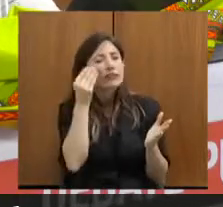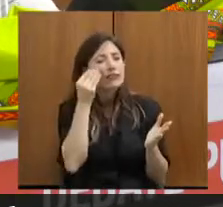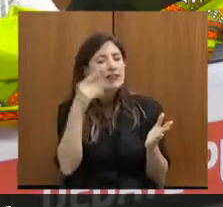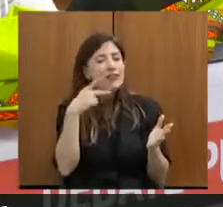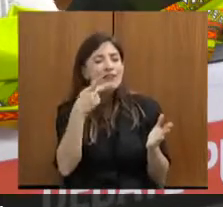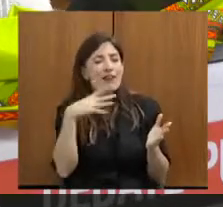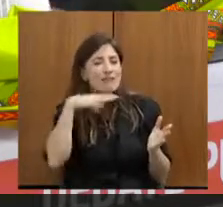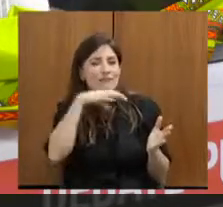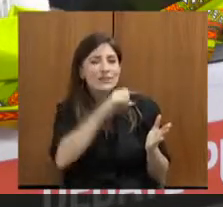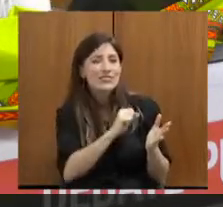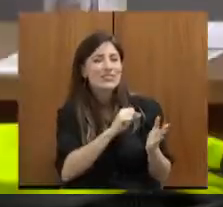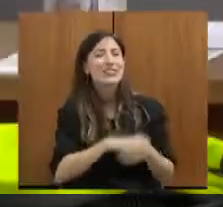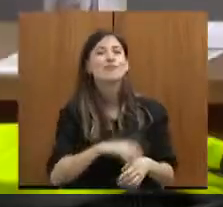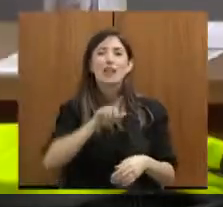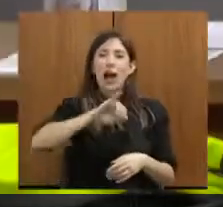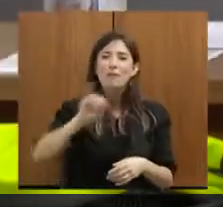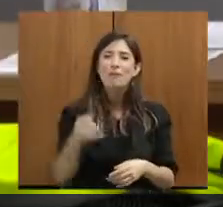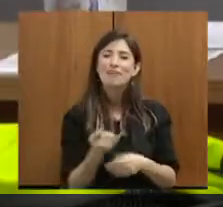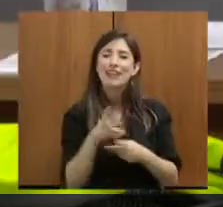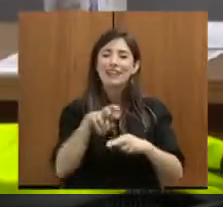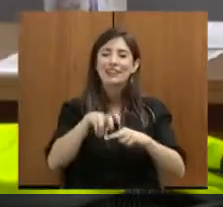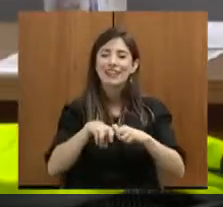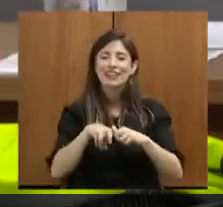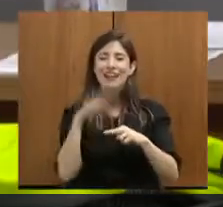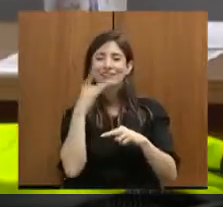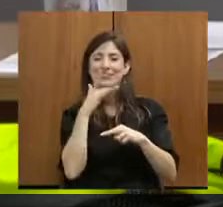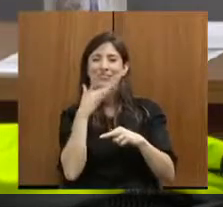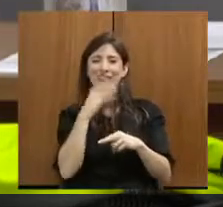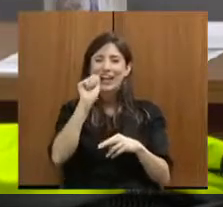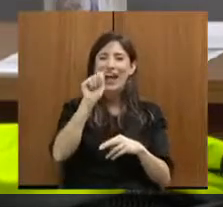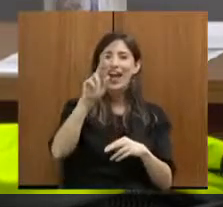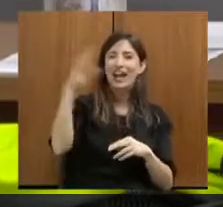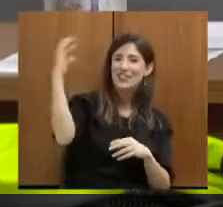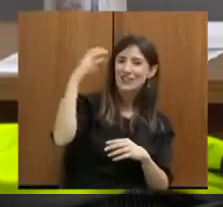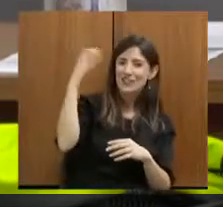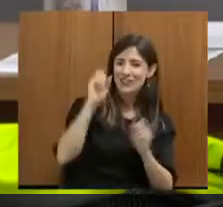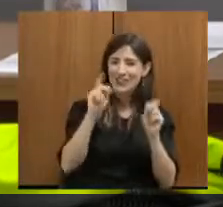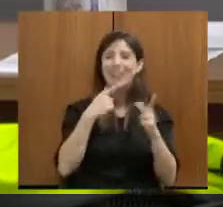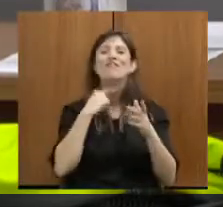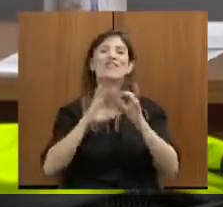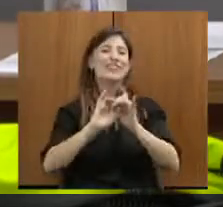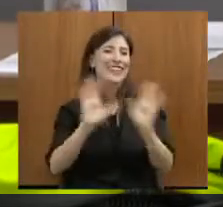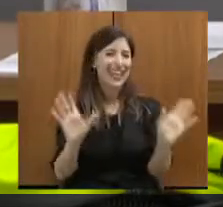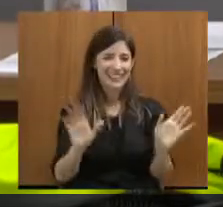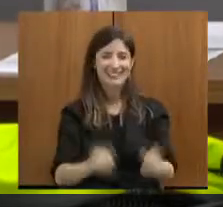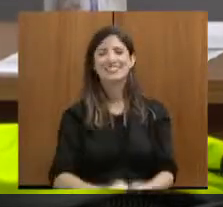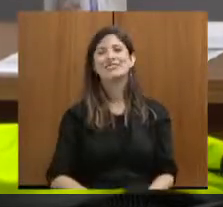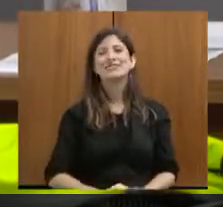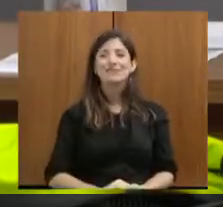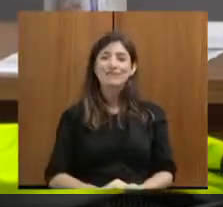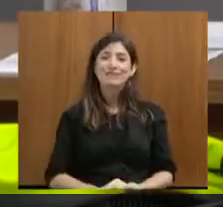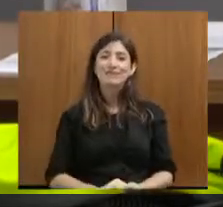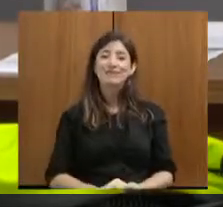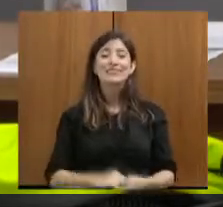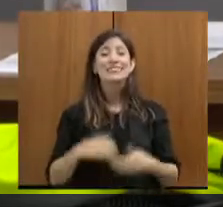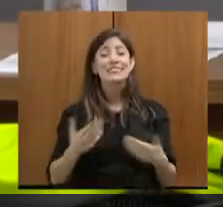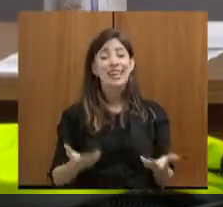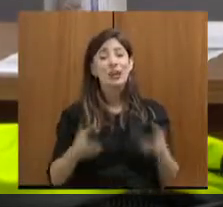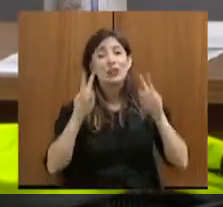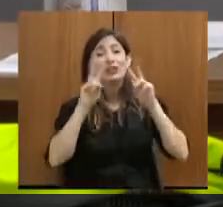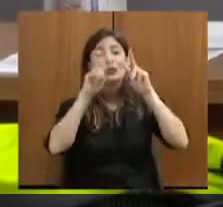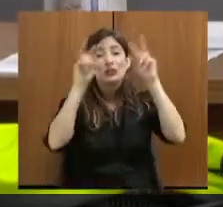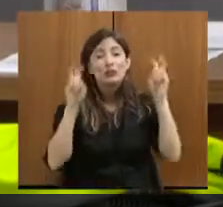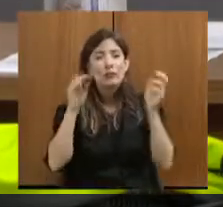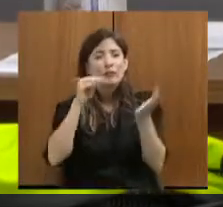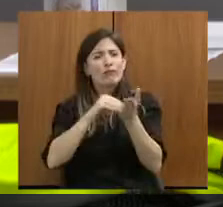Isso aproveita a cadeira massinha o ar tá fica à vontade gente então é sobre a intolerância religiosa